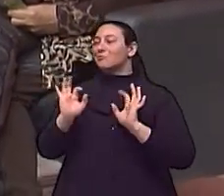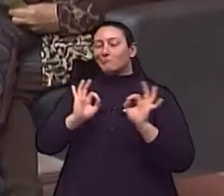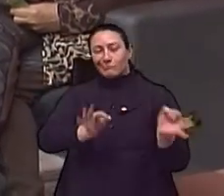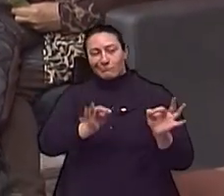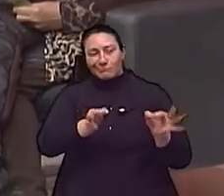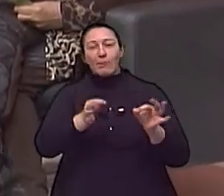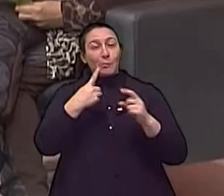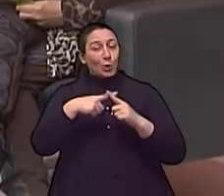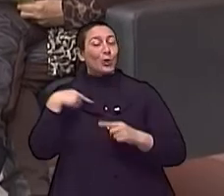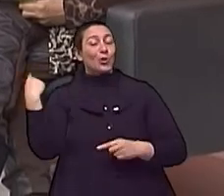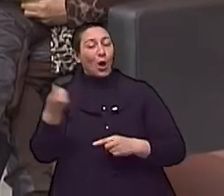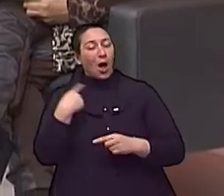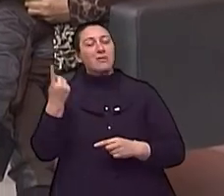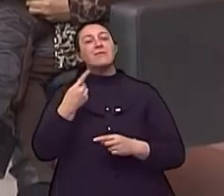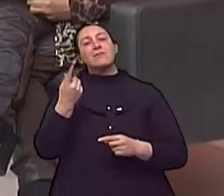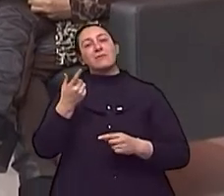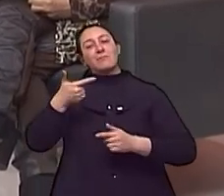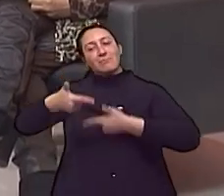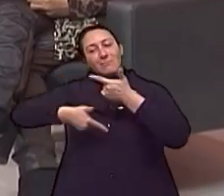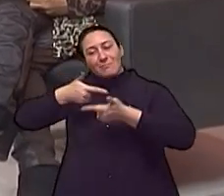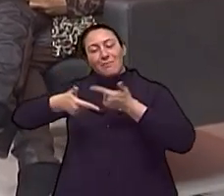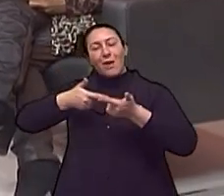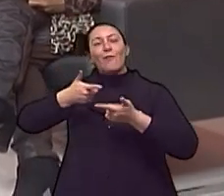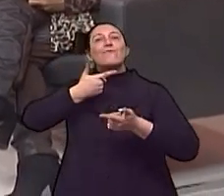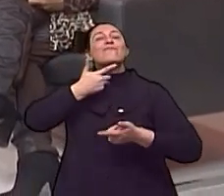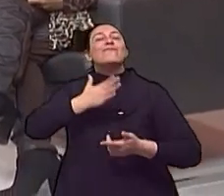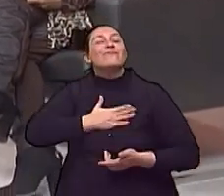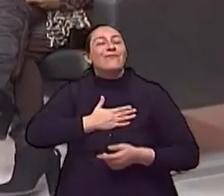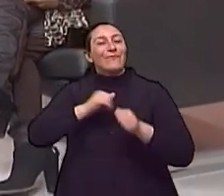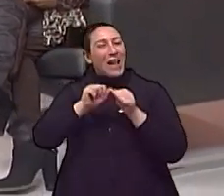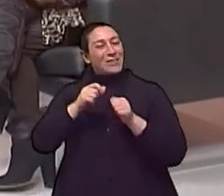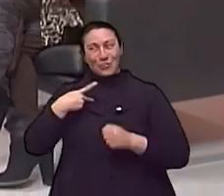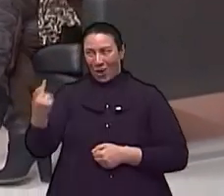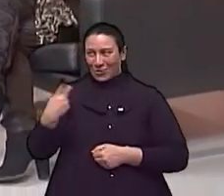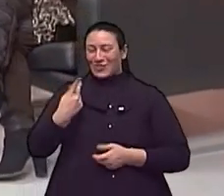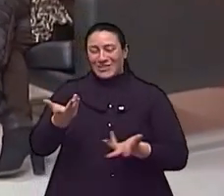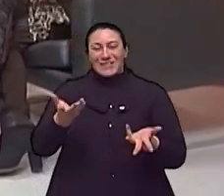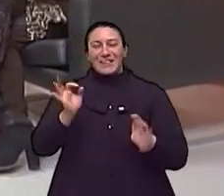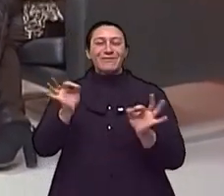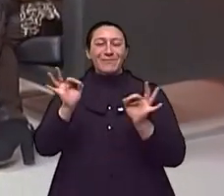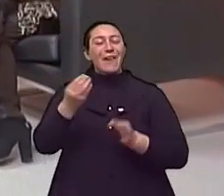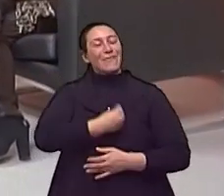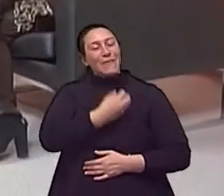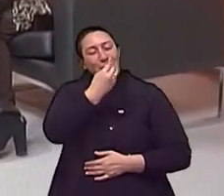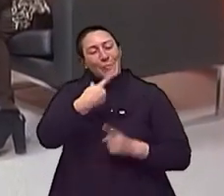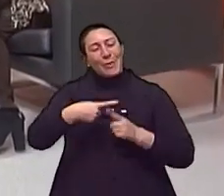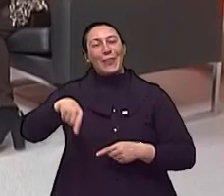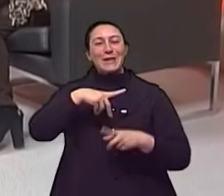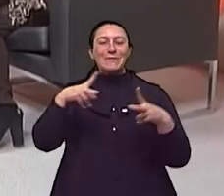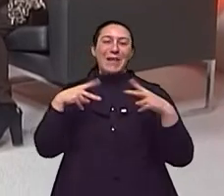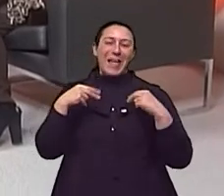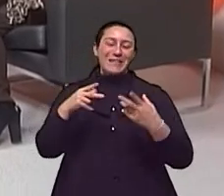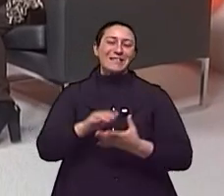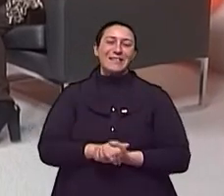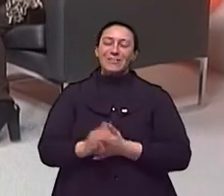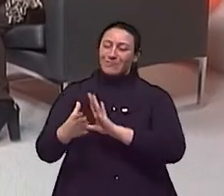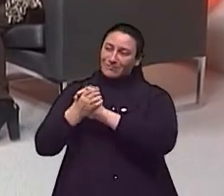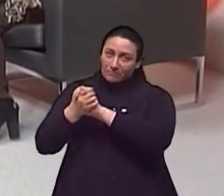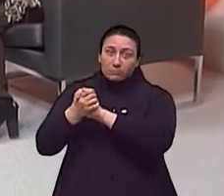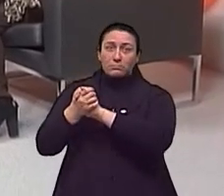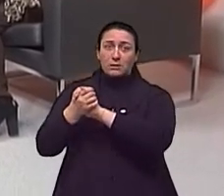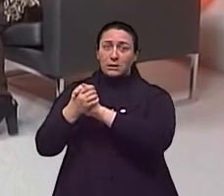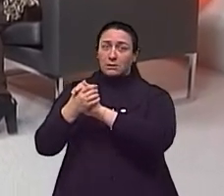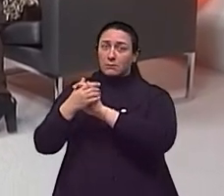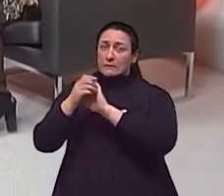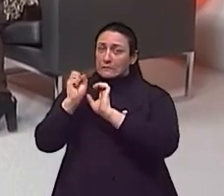Nós Somos privilegiados de trabalhar como um hobby isso mesmo e viva bem fica a gente merece e de as mãos